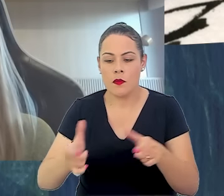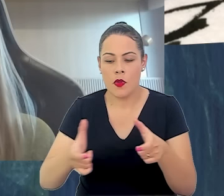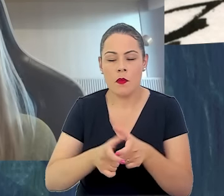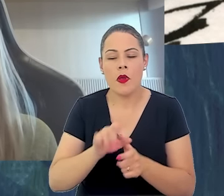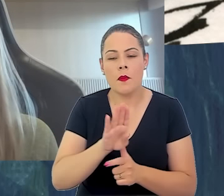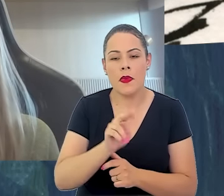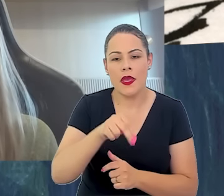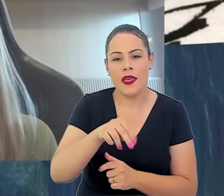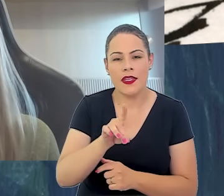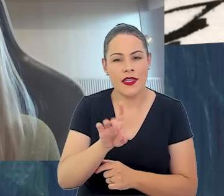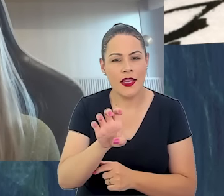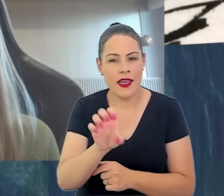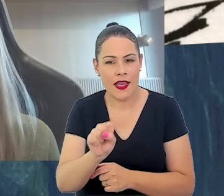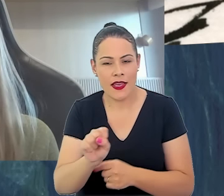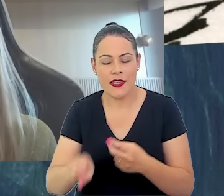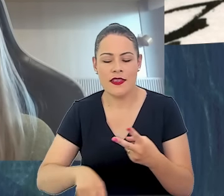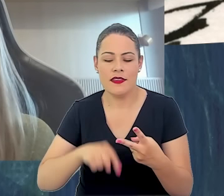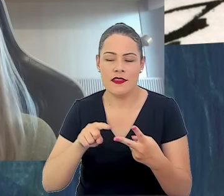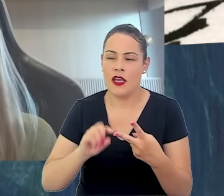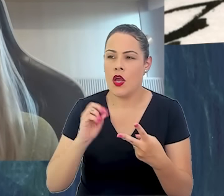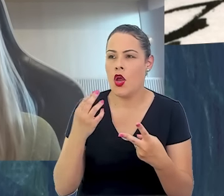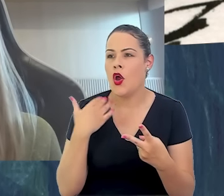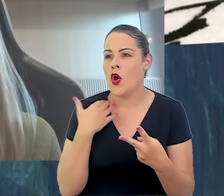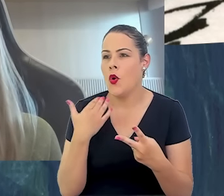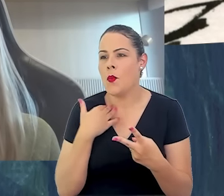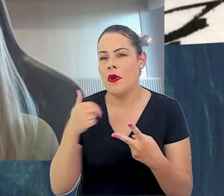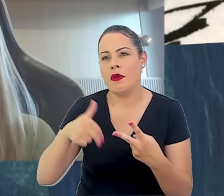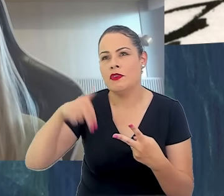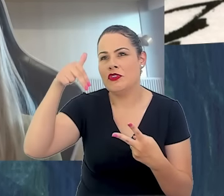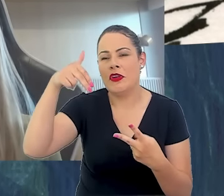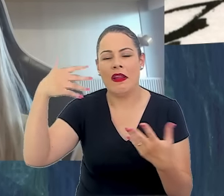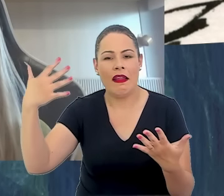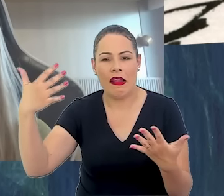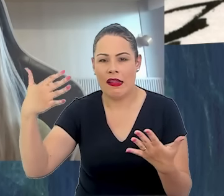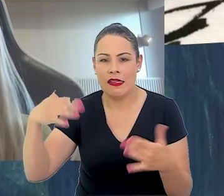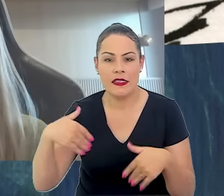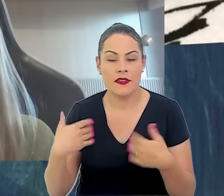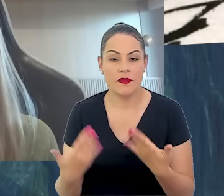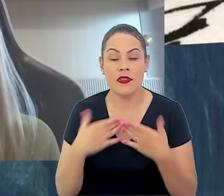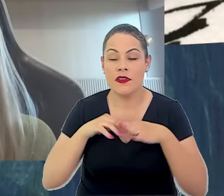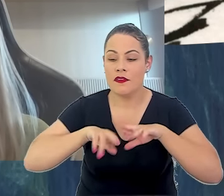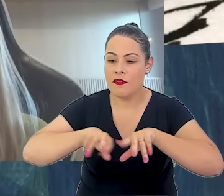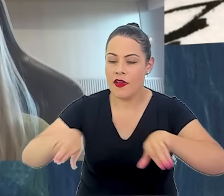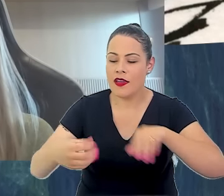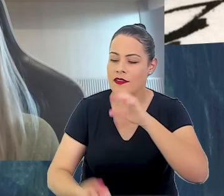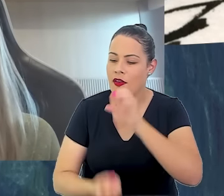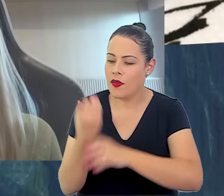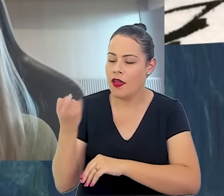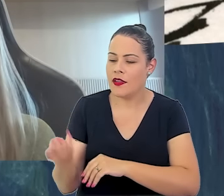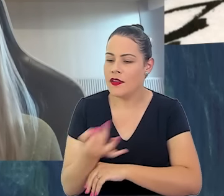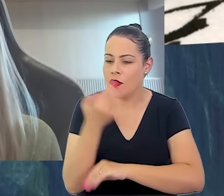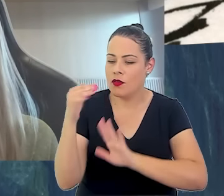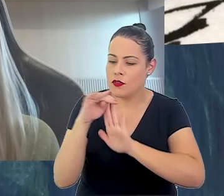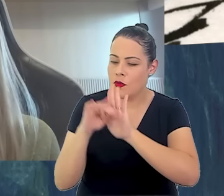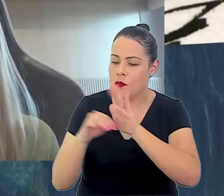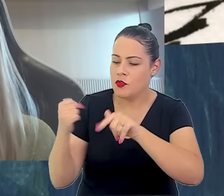para o BNDES, ou você pegar bancos como do Nordeste, esse tipo de coisa, também criando esses como.